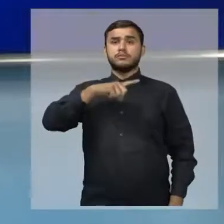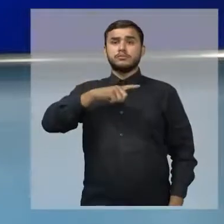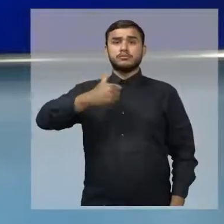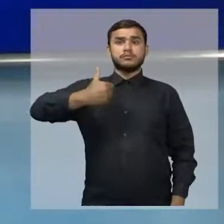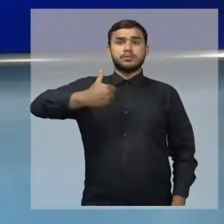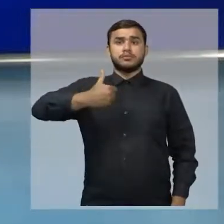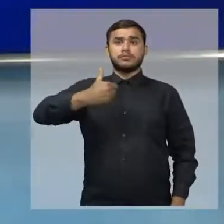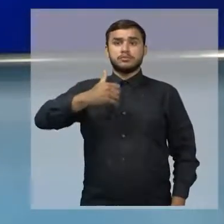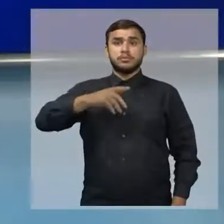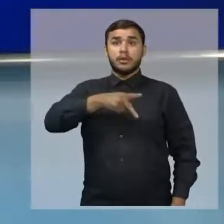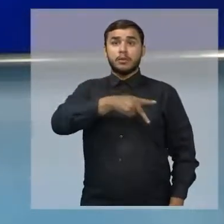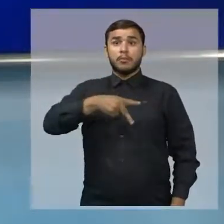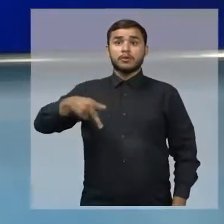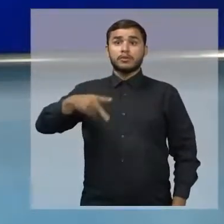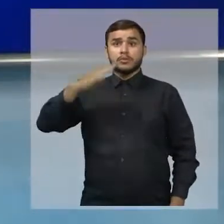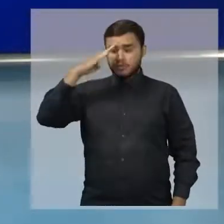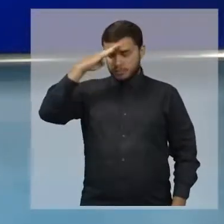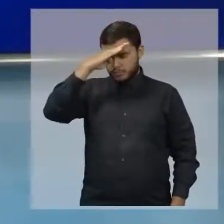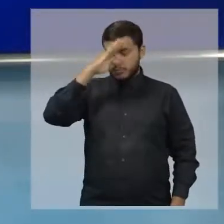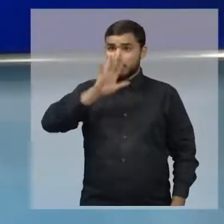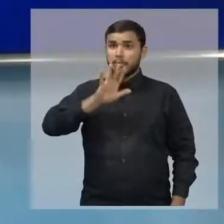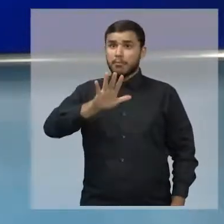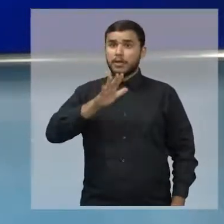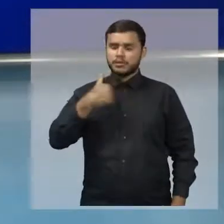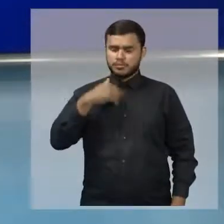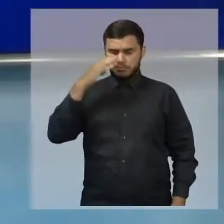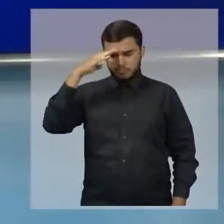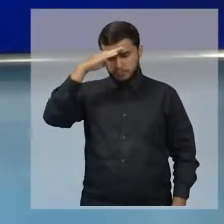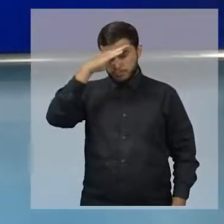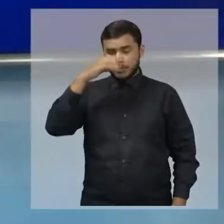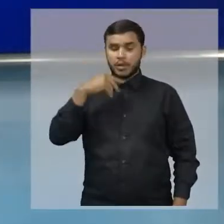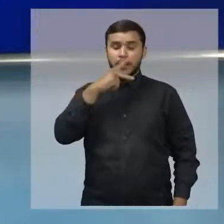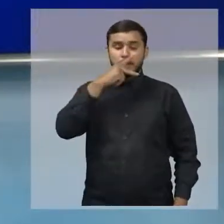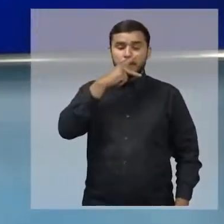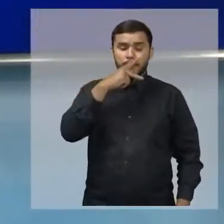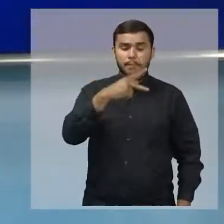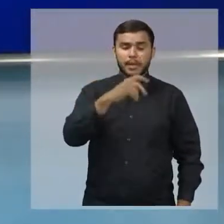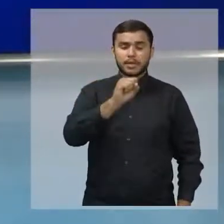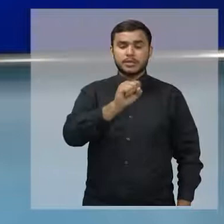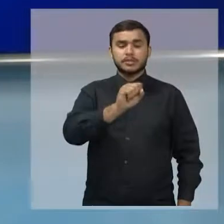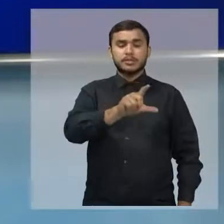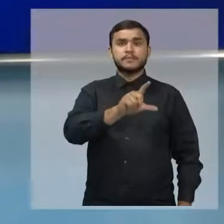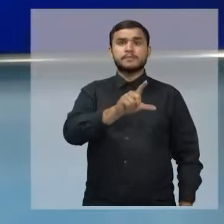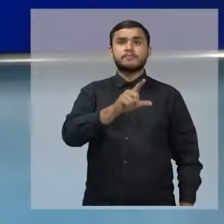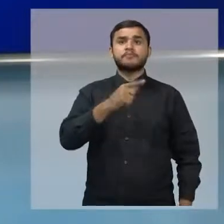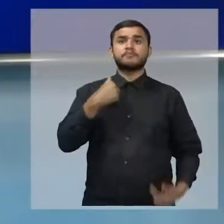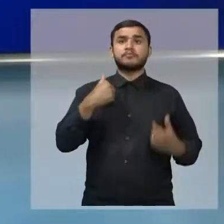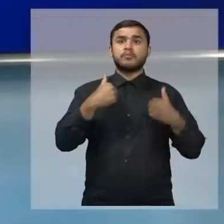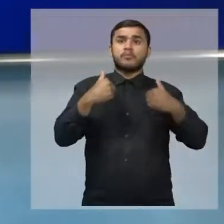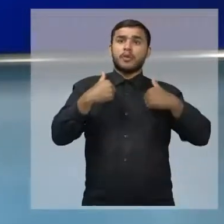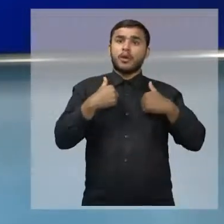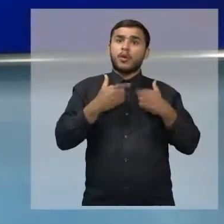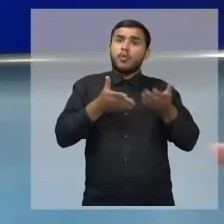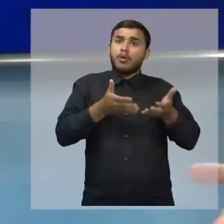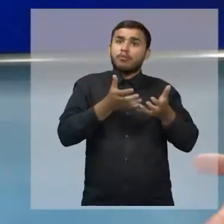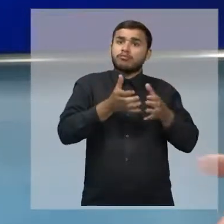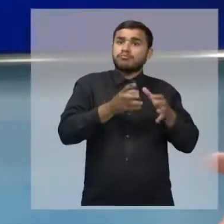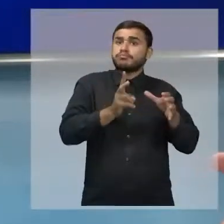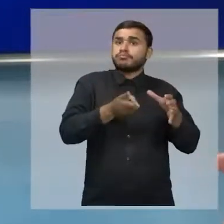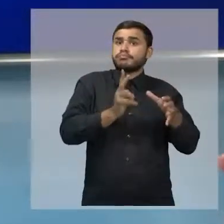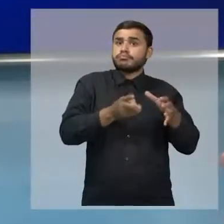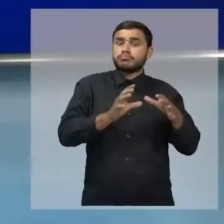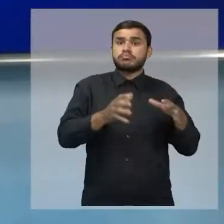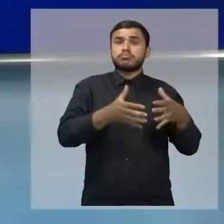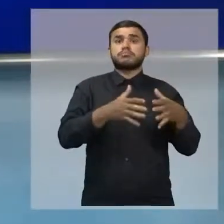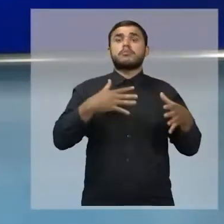se furtou ao esforço de tomar para si o PSL para ter um partido para